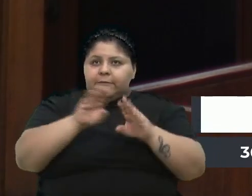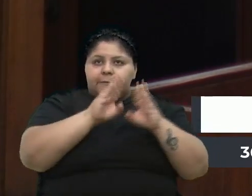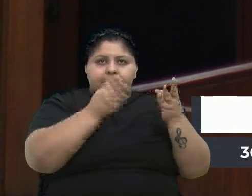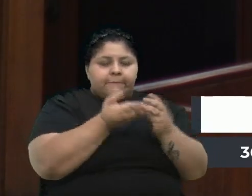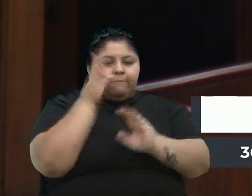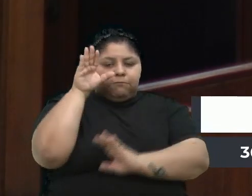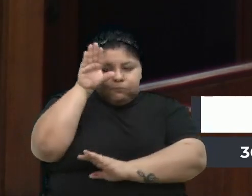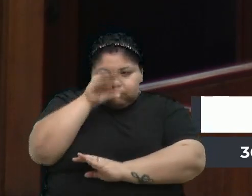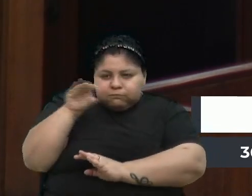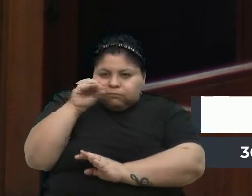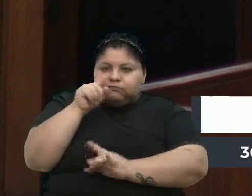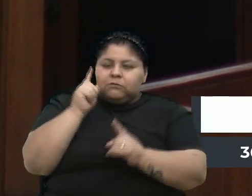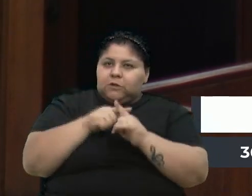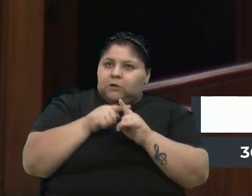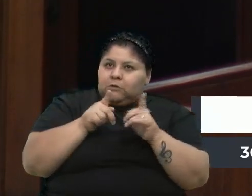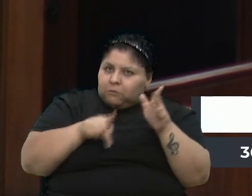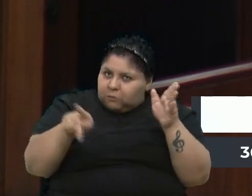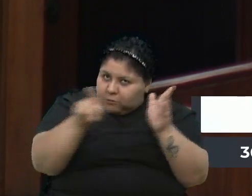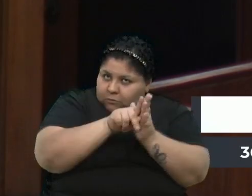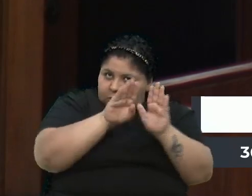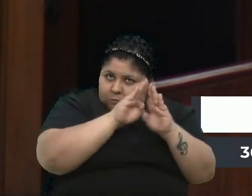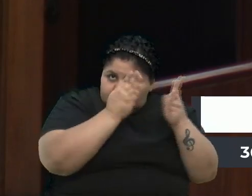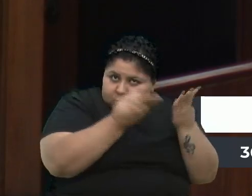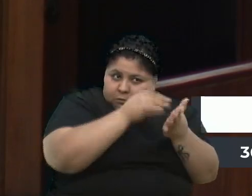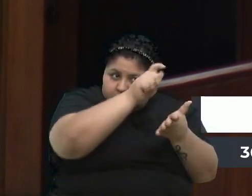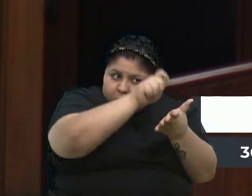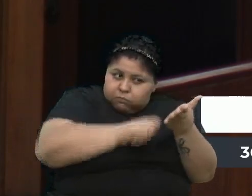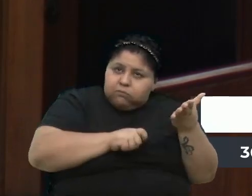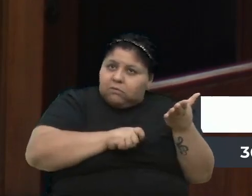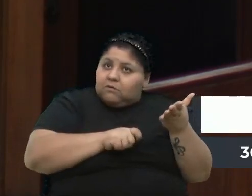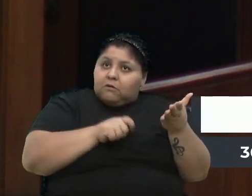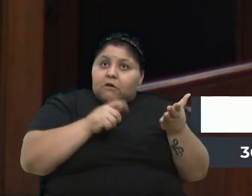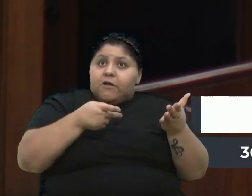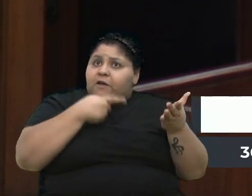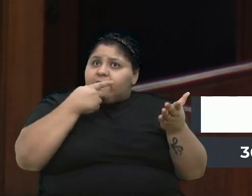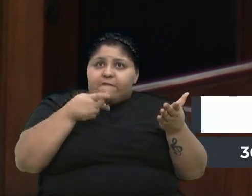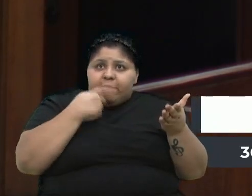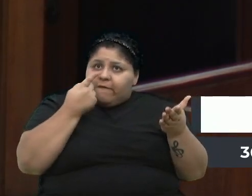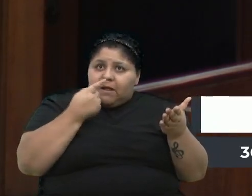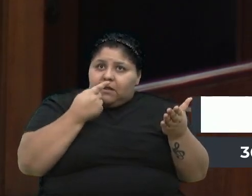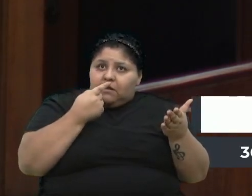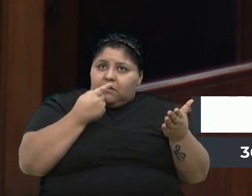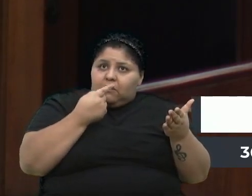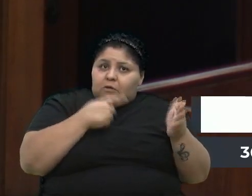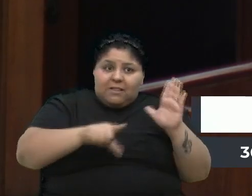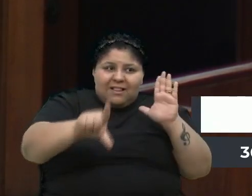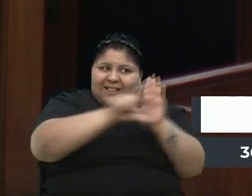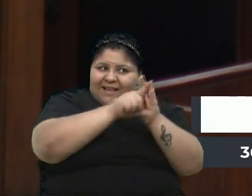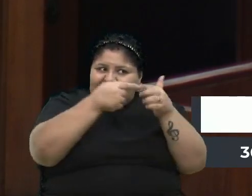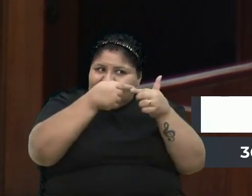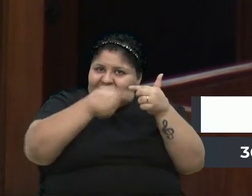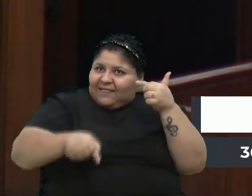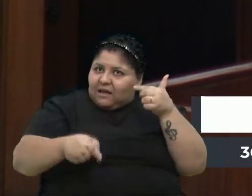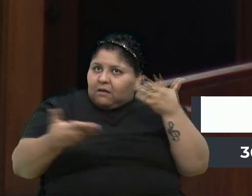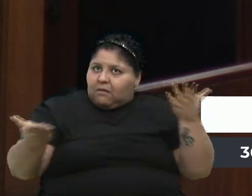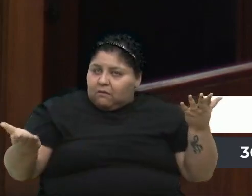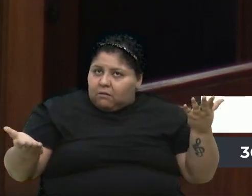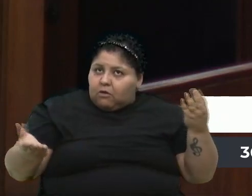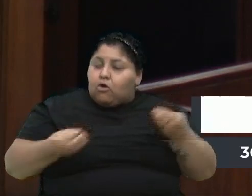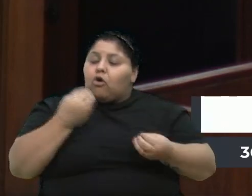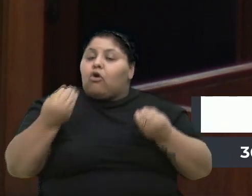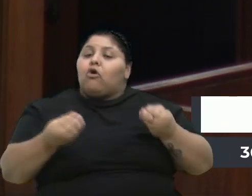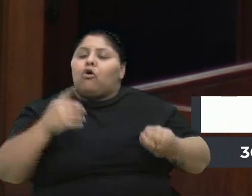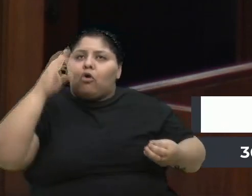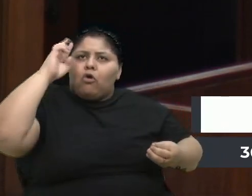analise isso, porque os próprios conselheiros estão assinando e dizendo que isso é ilegal. Completamente ilegal. Como é que um